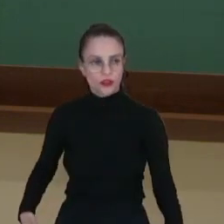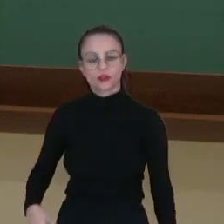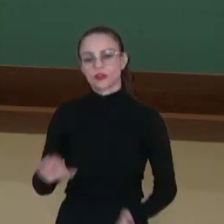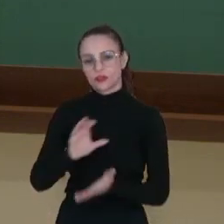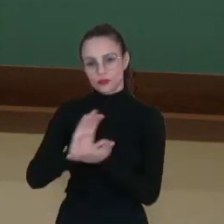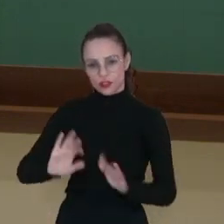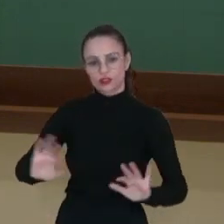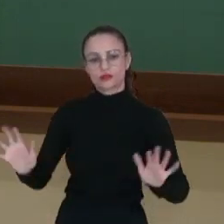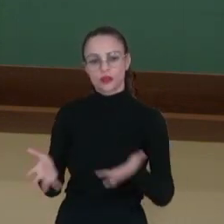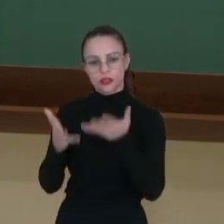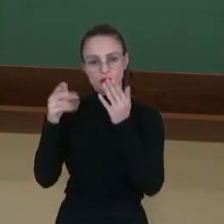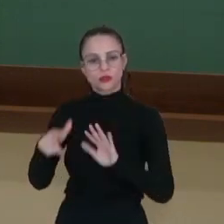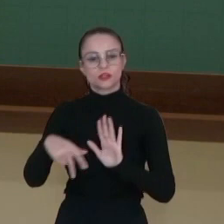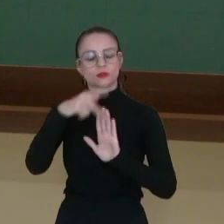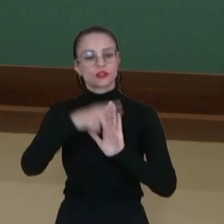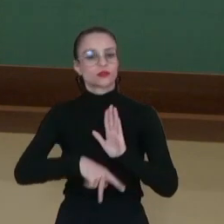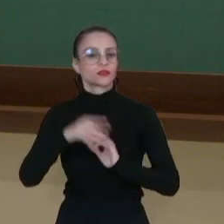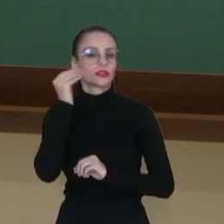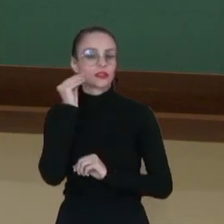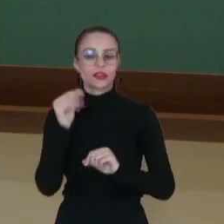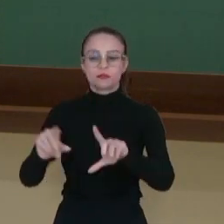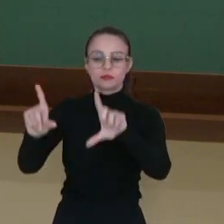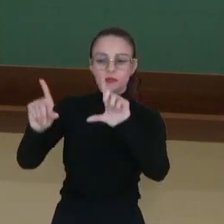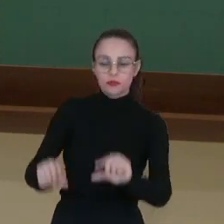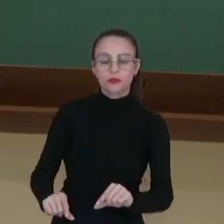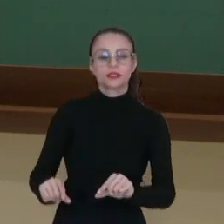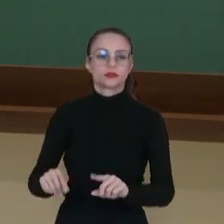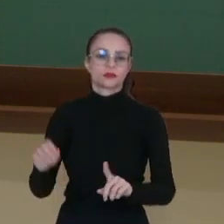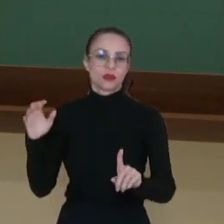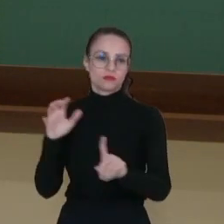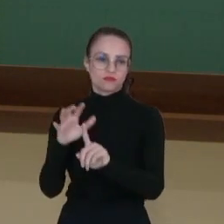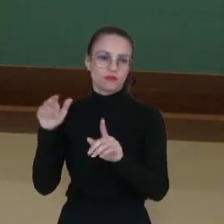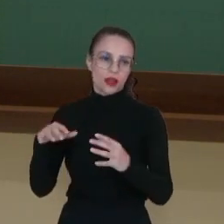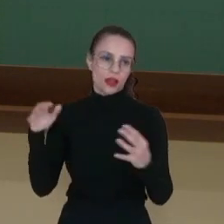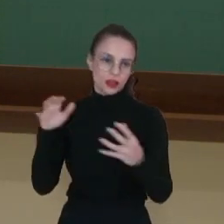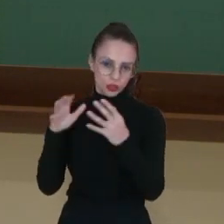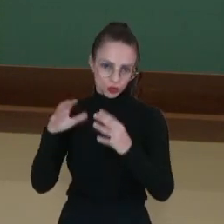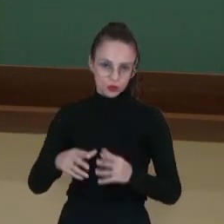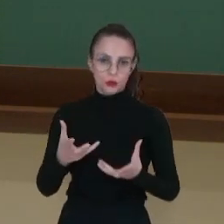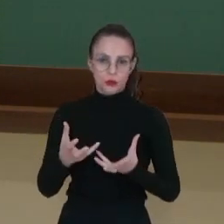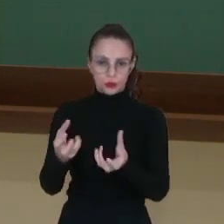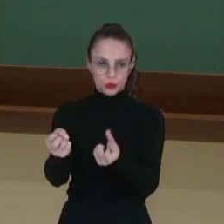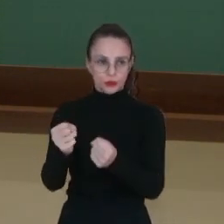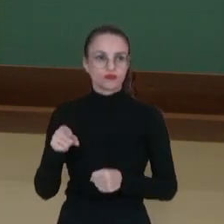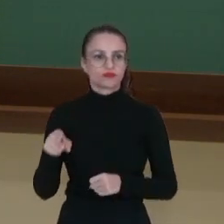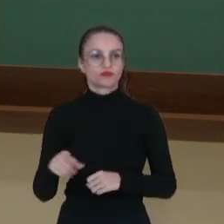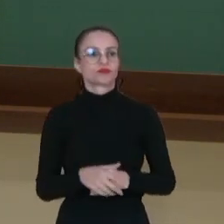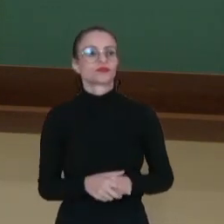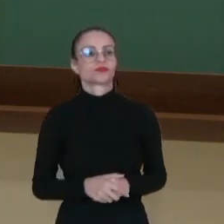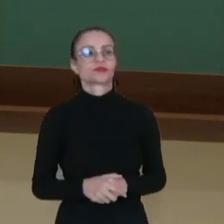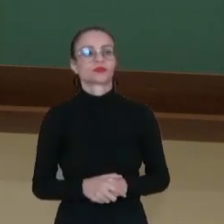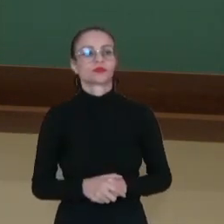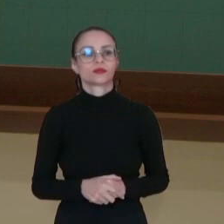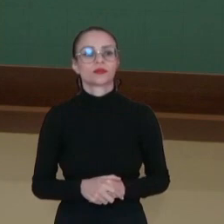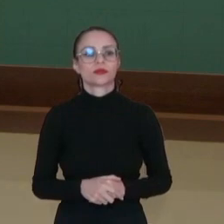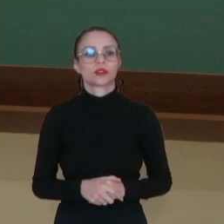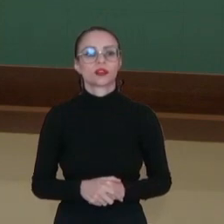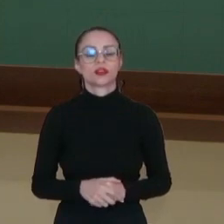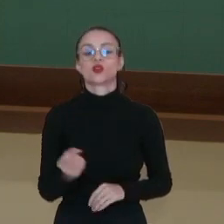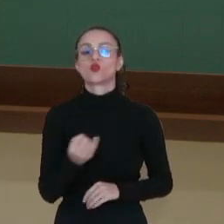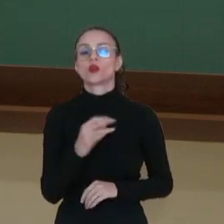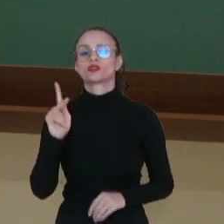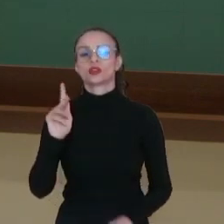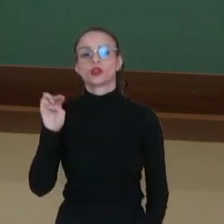para esse projeto na tentativa de minimizar os impactos da seca na região. Aí nós vamos ter ali quantos